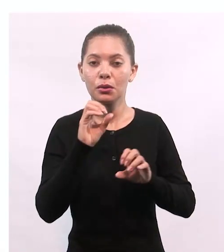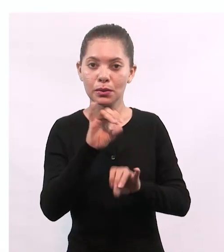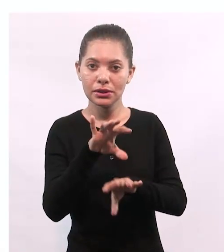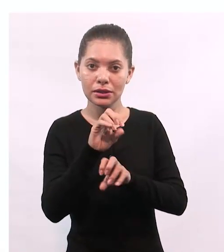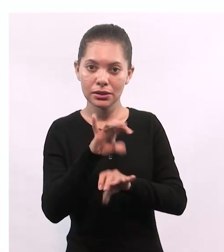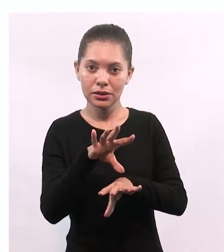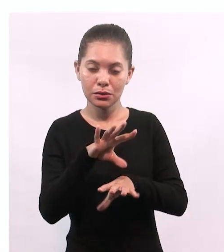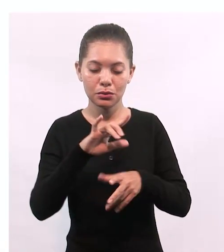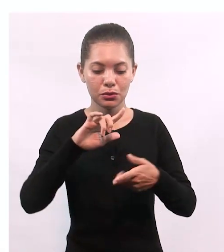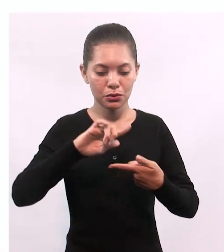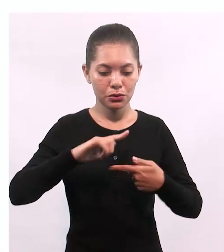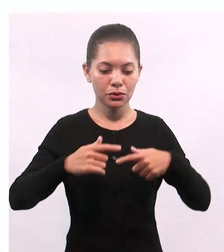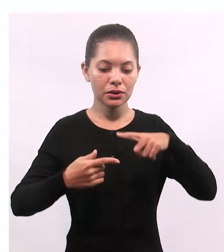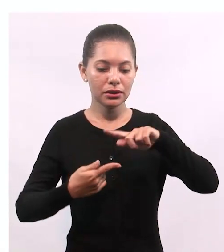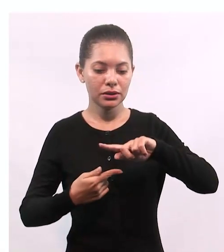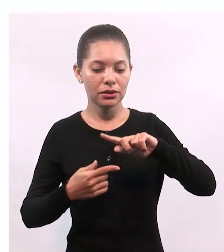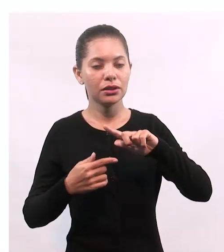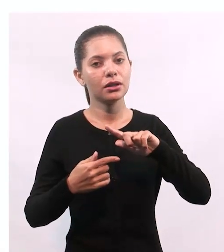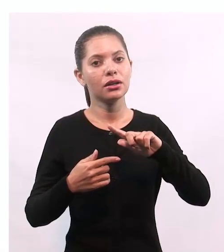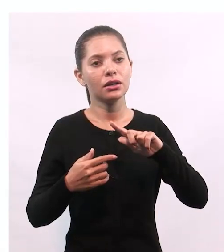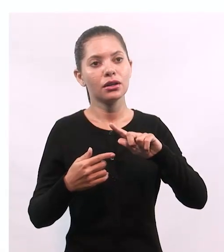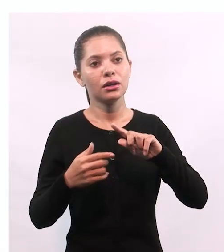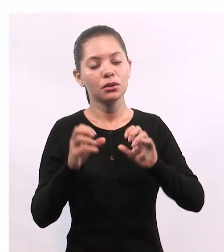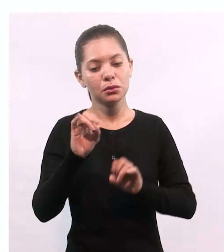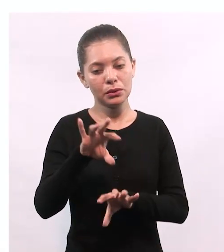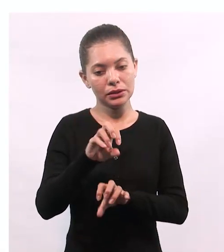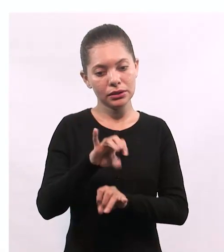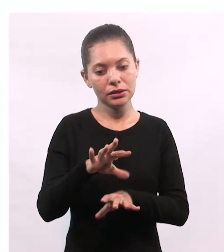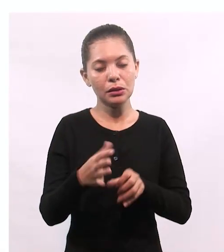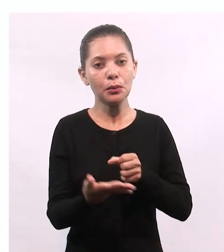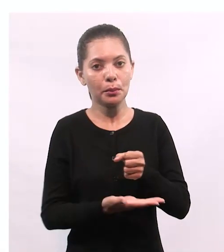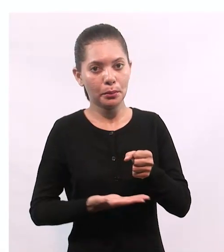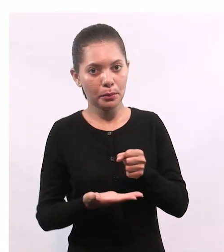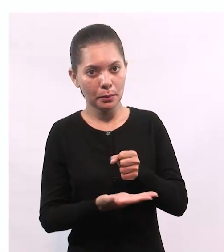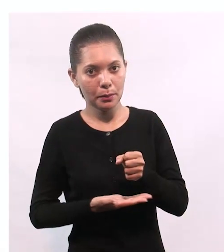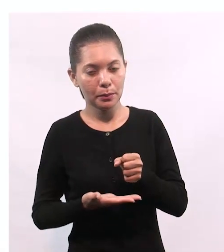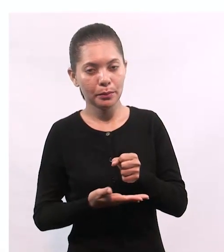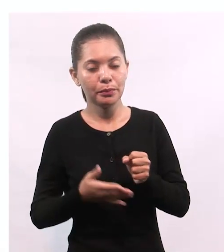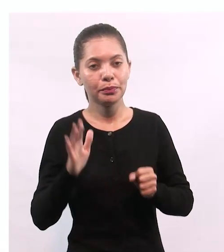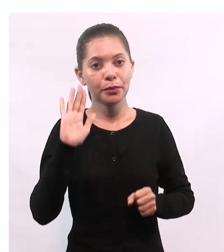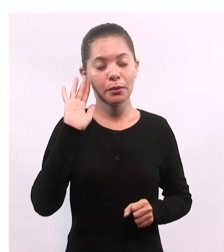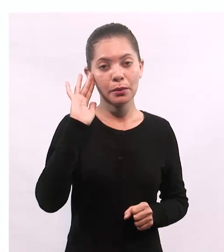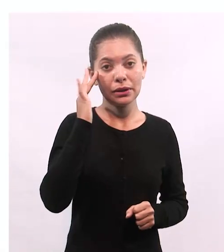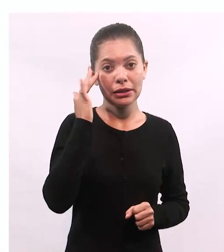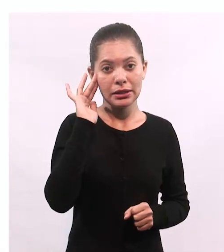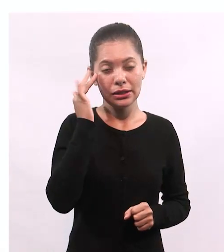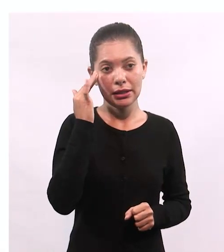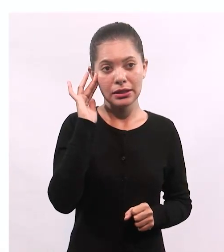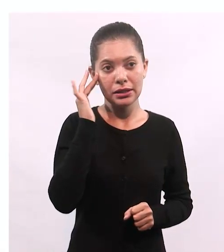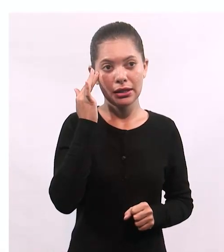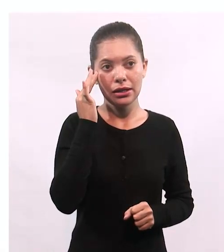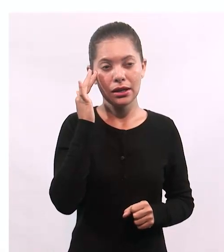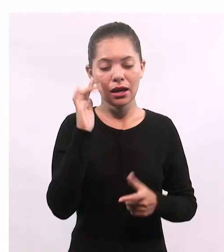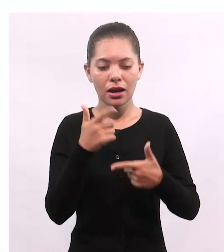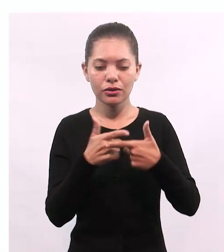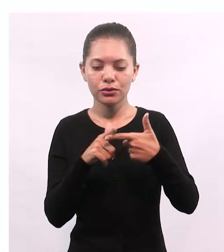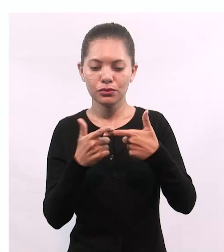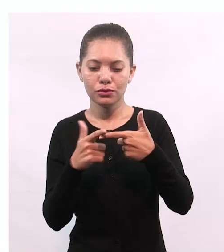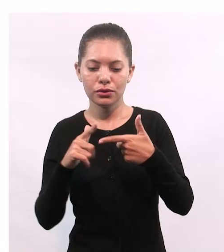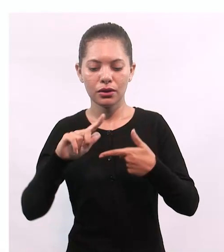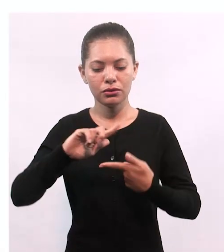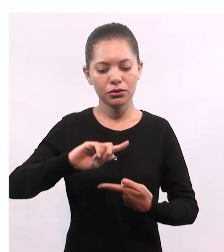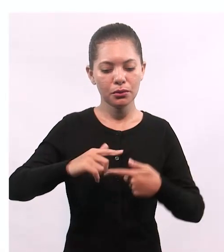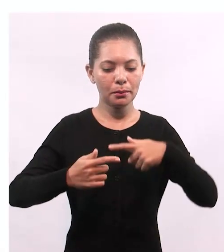geometria lá no ensino básico. Então, entender uma forma geométrica ou um